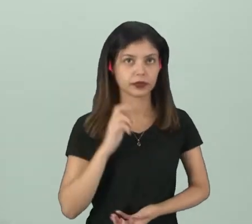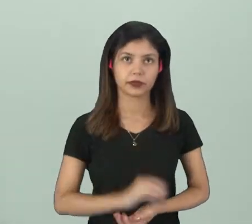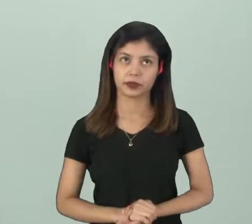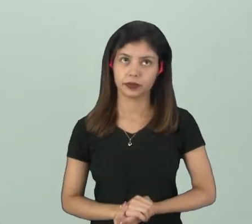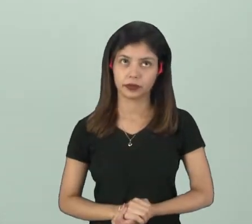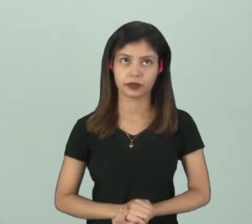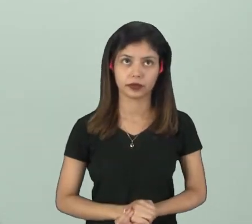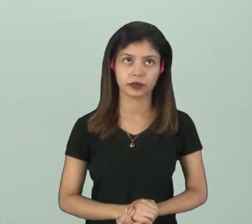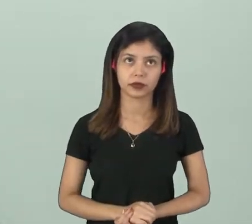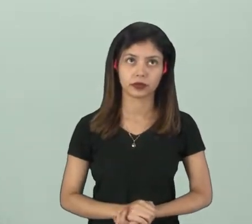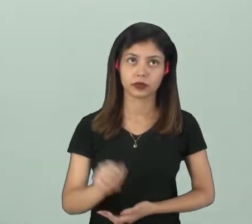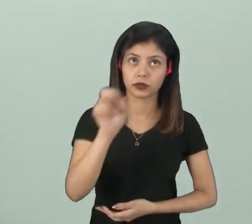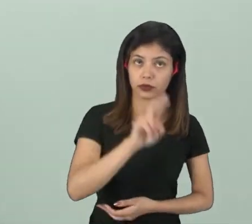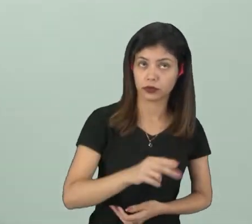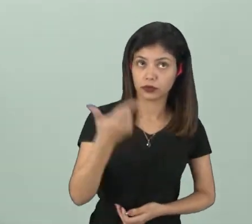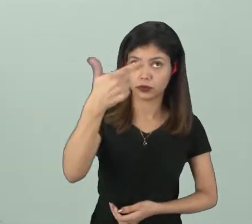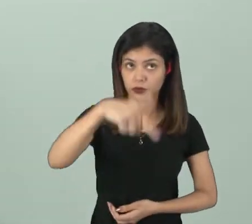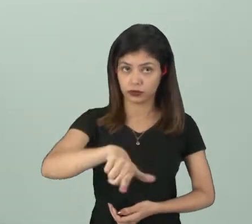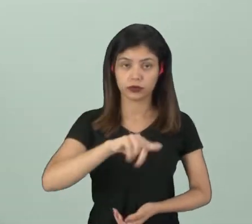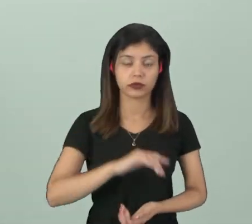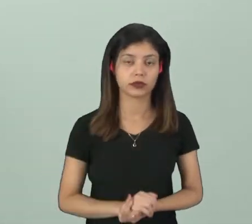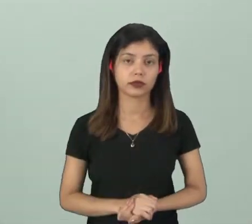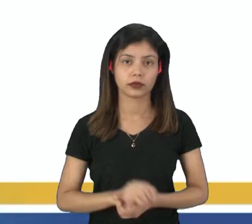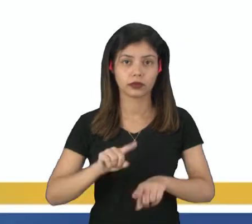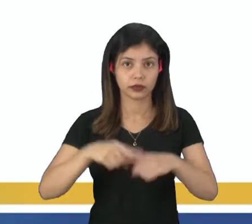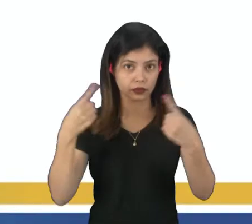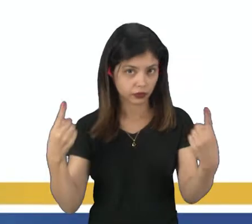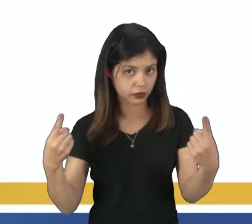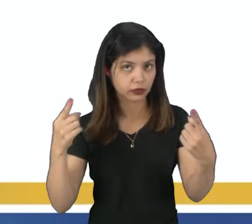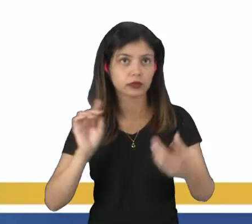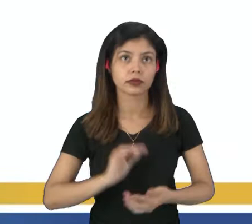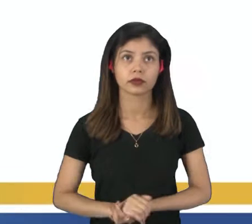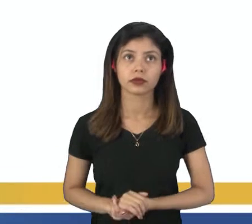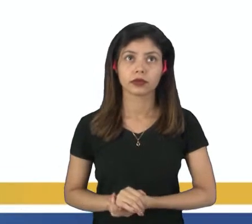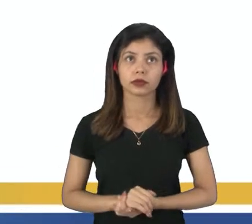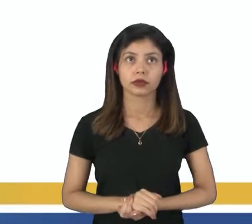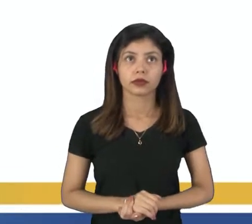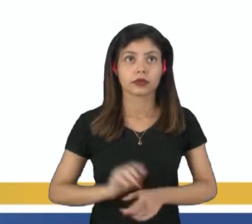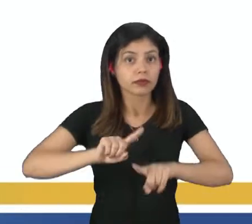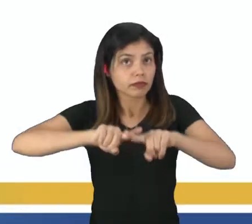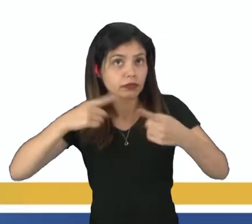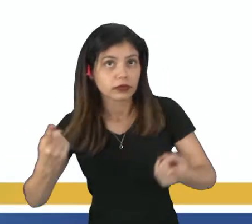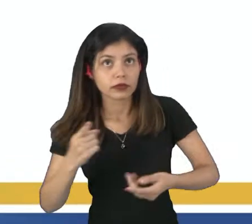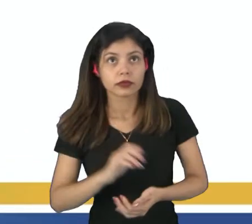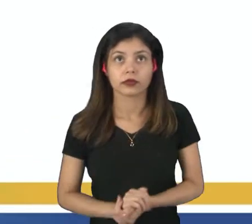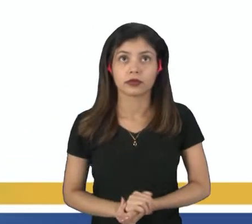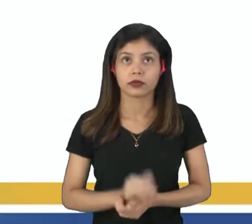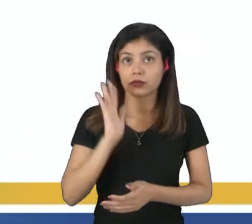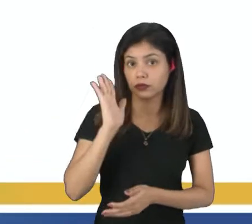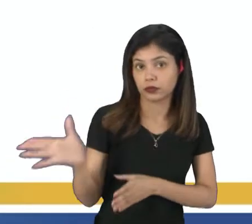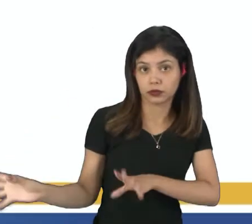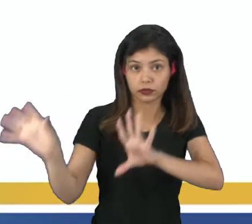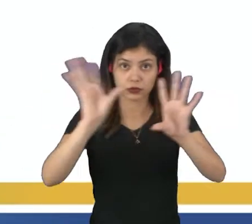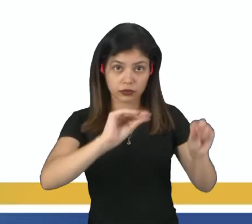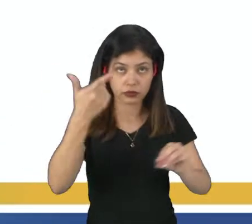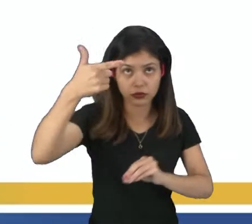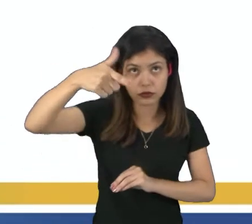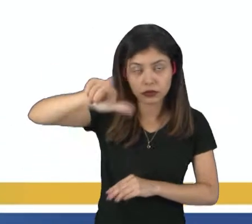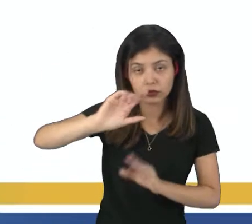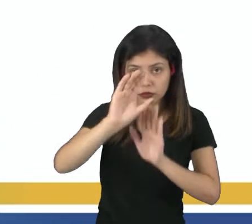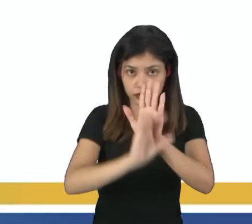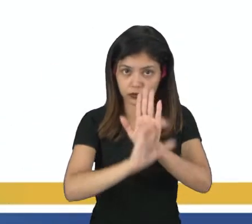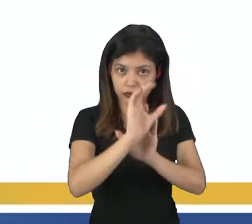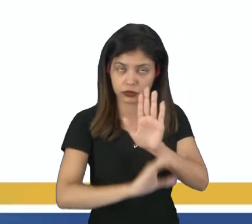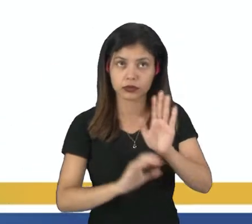observações. Novamente o uso da palavra mas. Mas, ele já traz novamente aí o